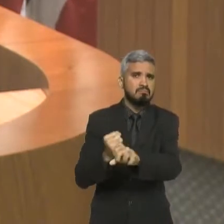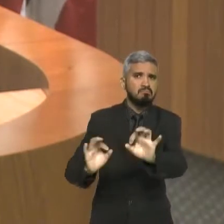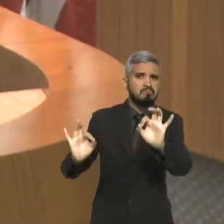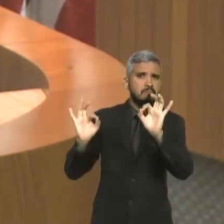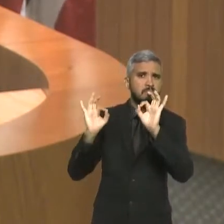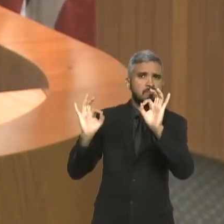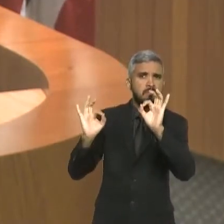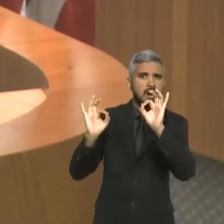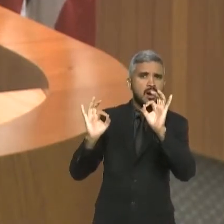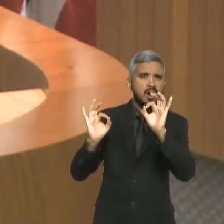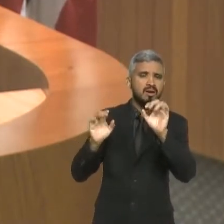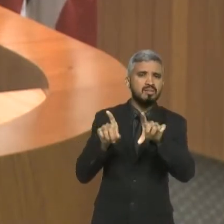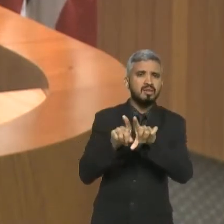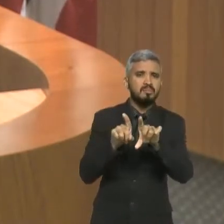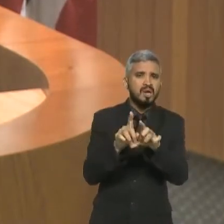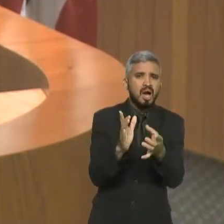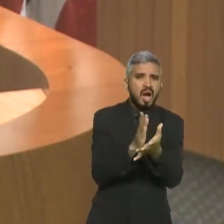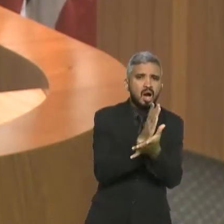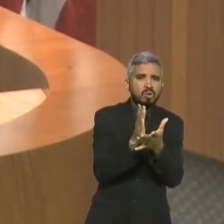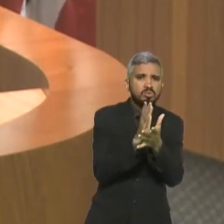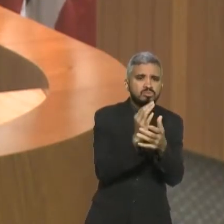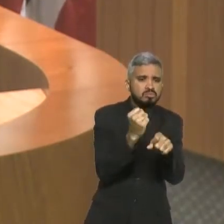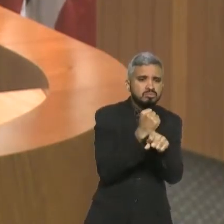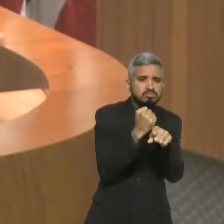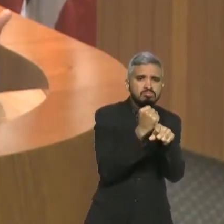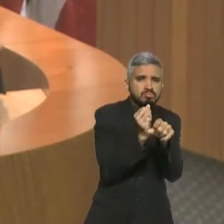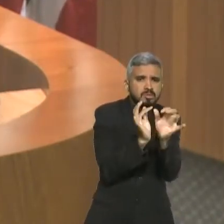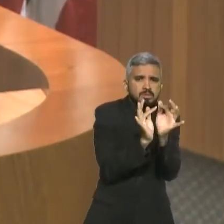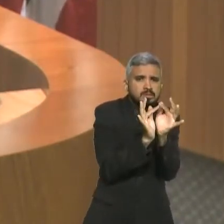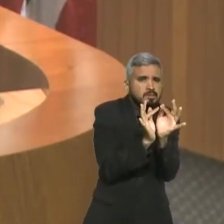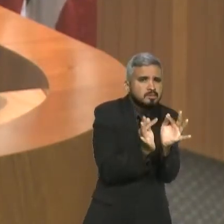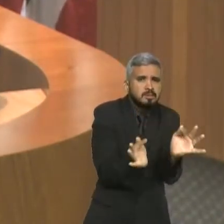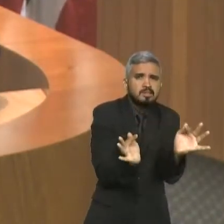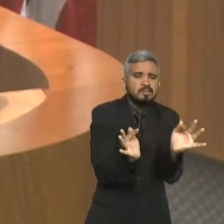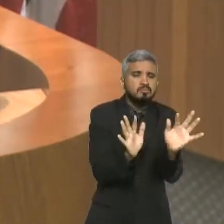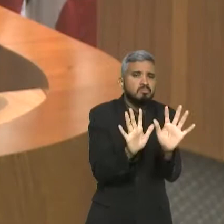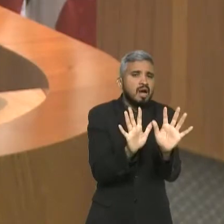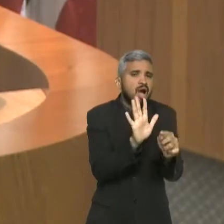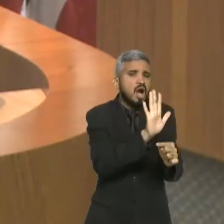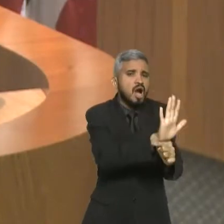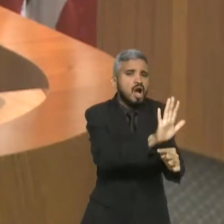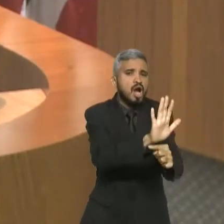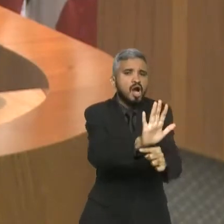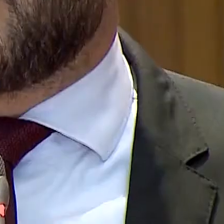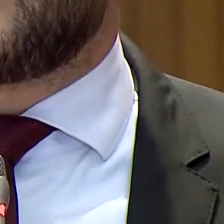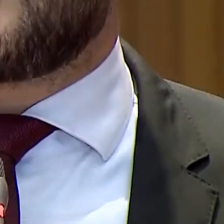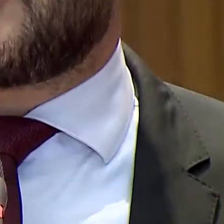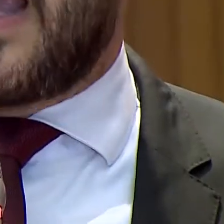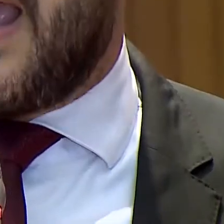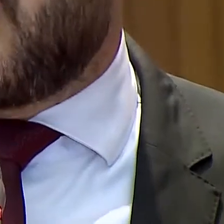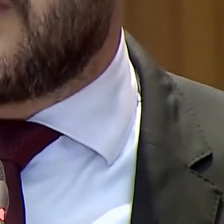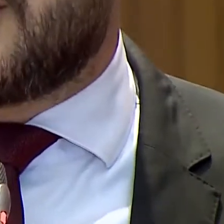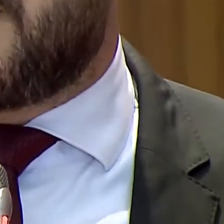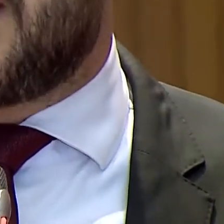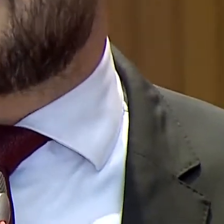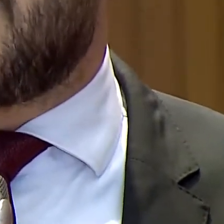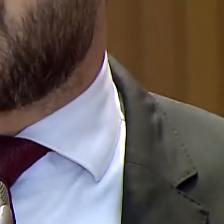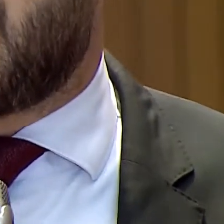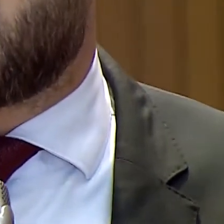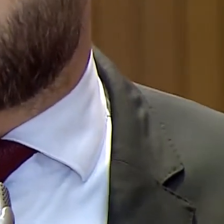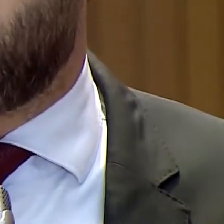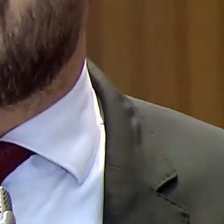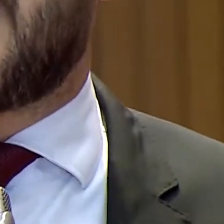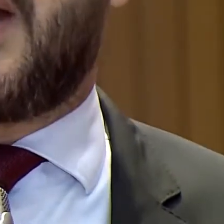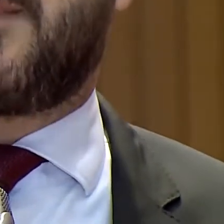que amparam a população naquelas que eles mais precisam, que é viver bem, que é viver em comunidade. Ainda durante a sessão,